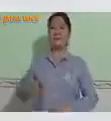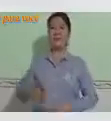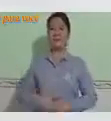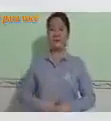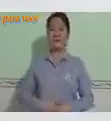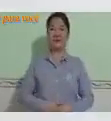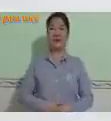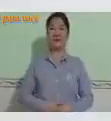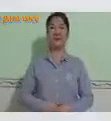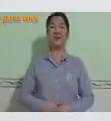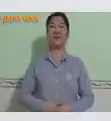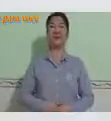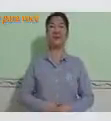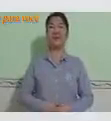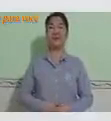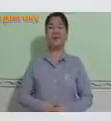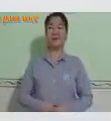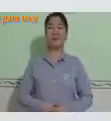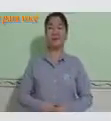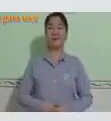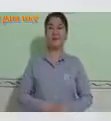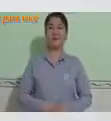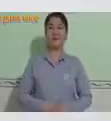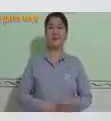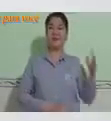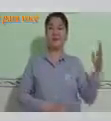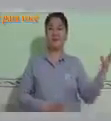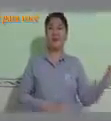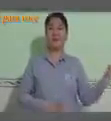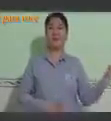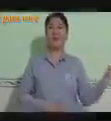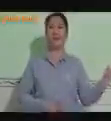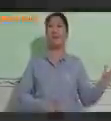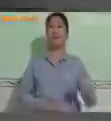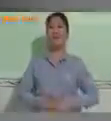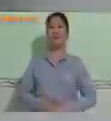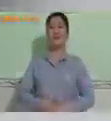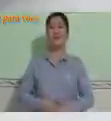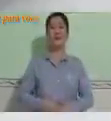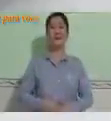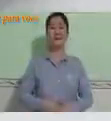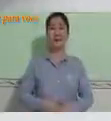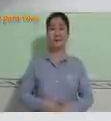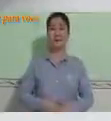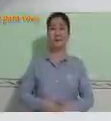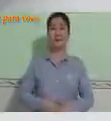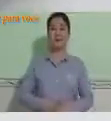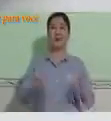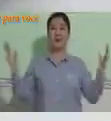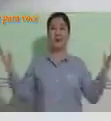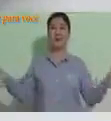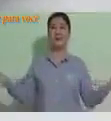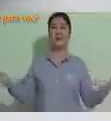COMO, acento agudo, FETOTRATAMNTO, assim como acontecer com a dengue e com a chikungunya, vírgula, o tratamento é feito recorrendo ao uso de remédios